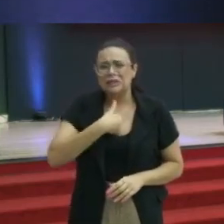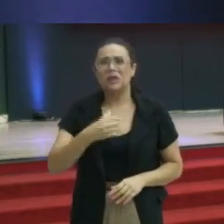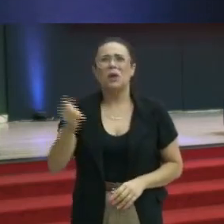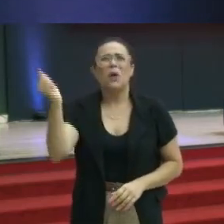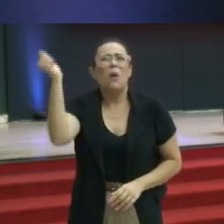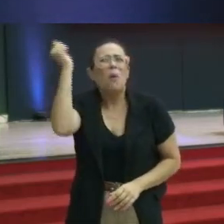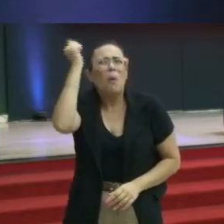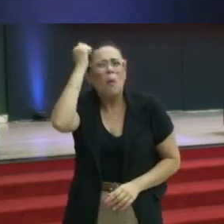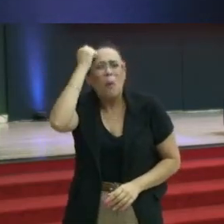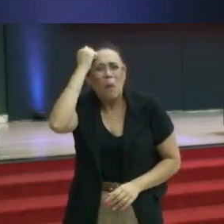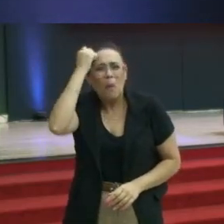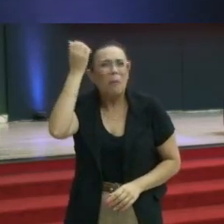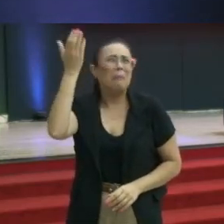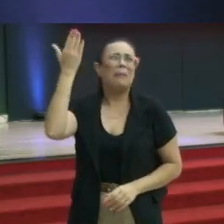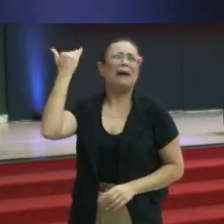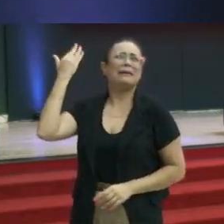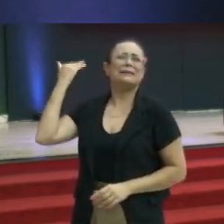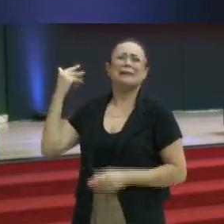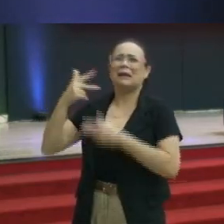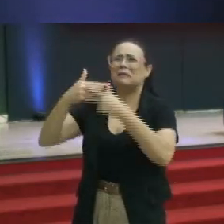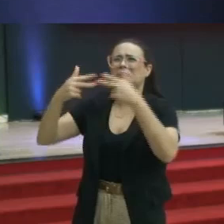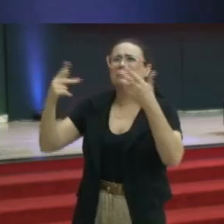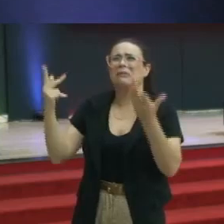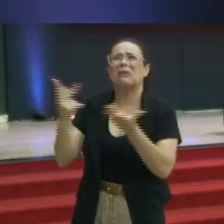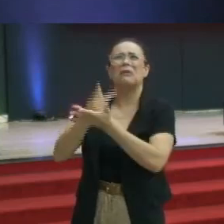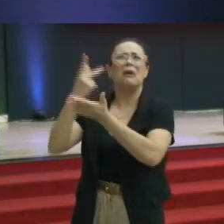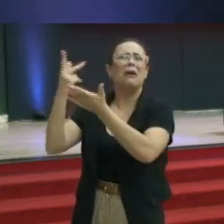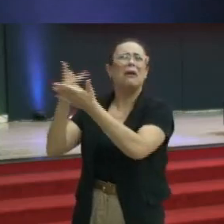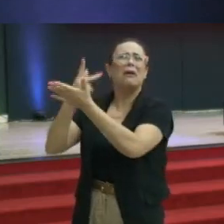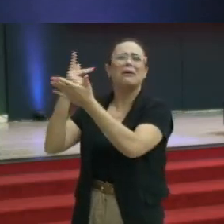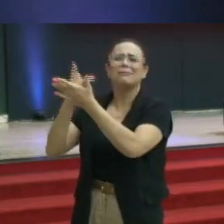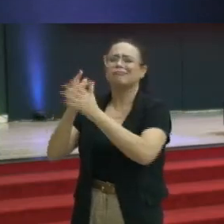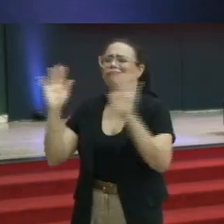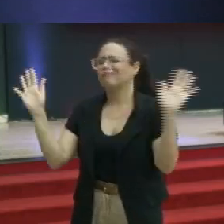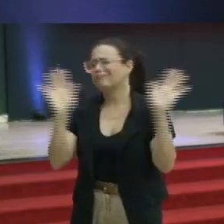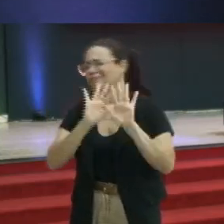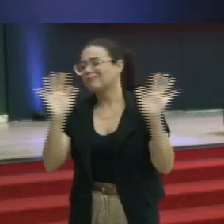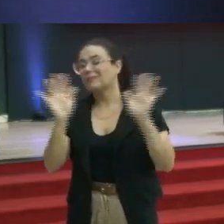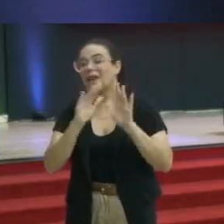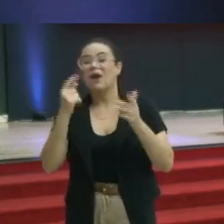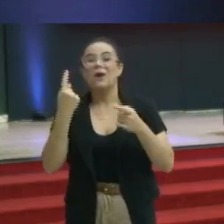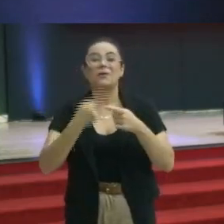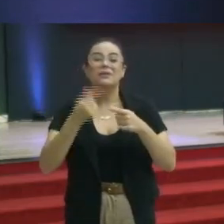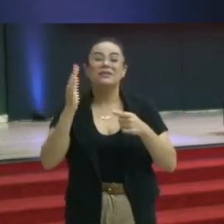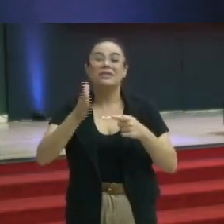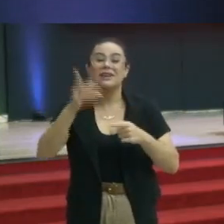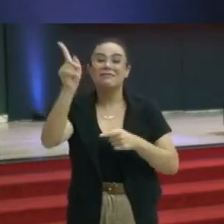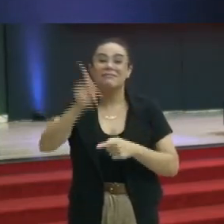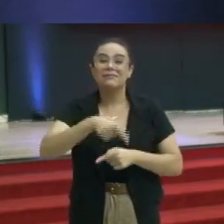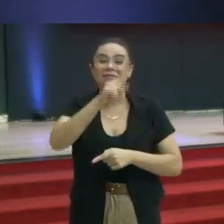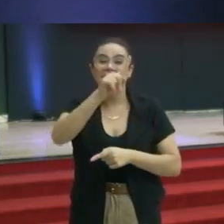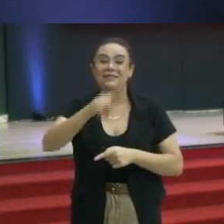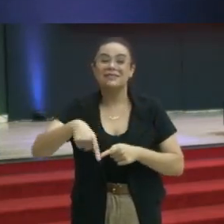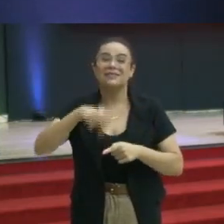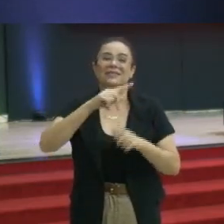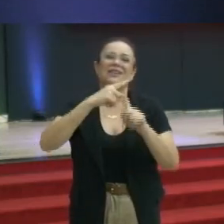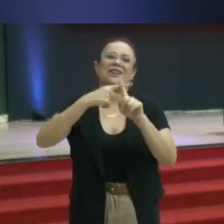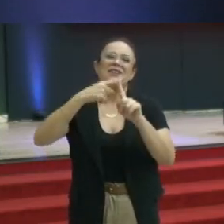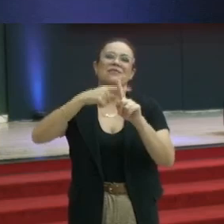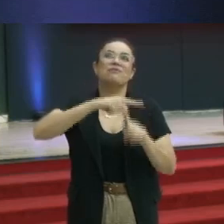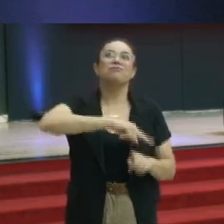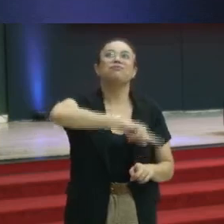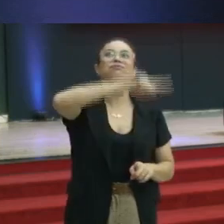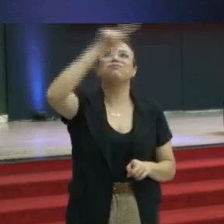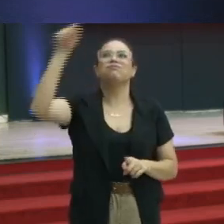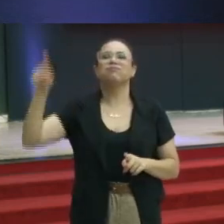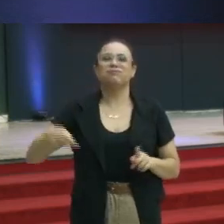do seu passado. Não, foi pago na cruz do Calvário, foi cancelado na cruz do Calvário.